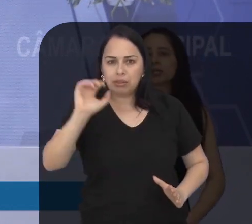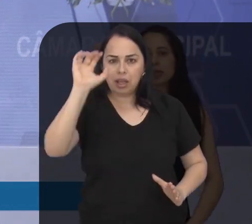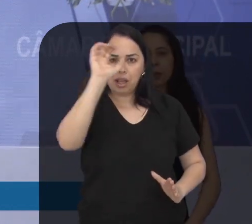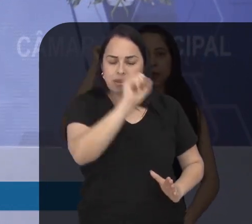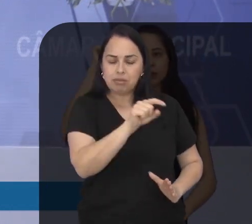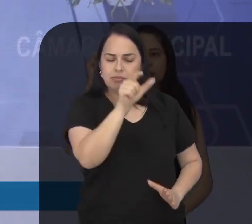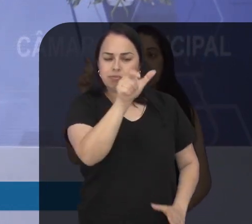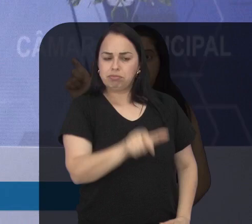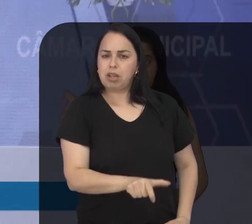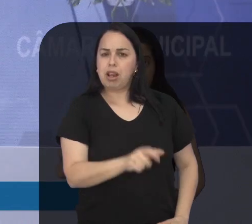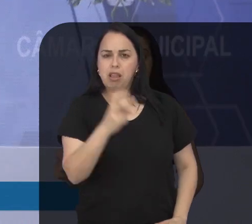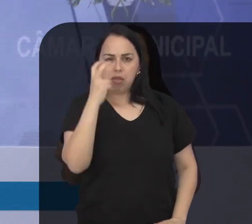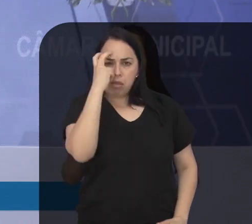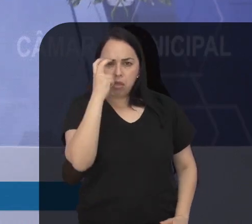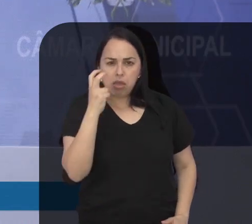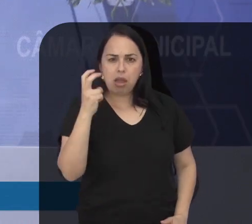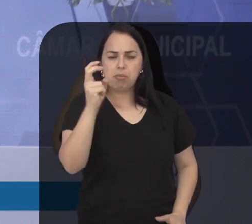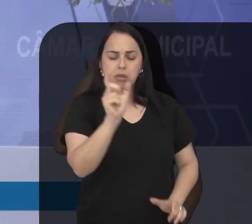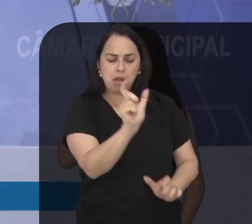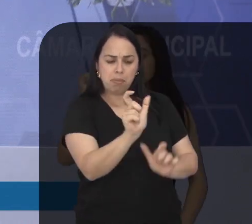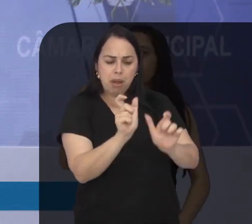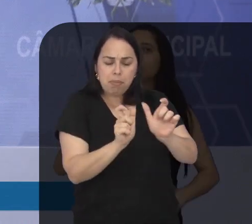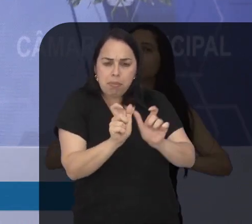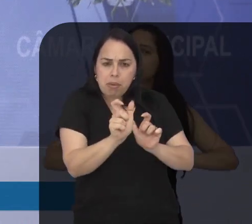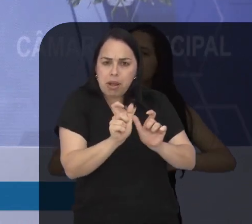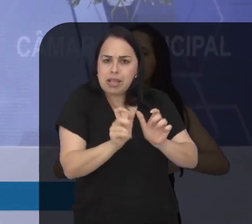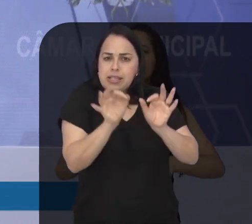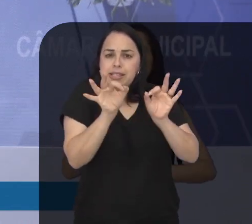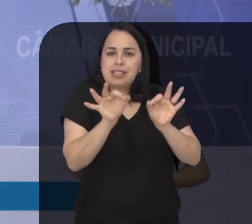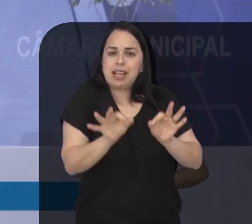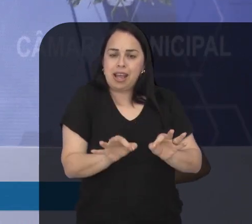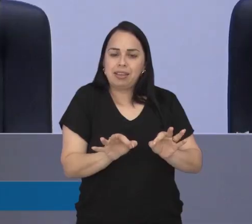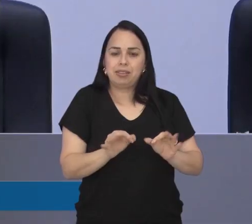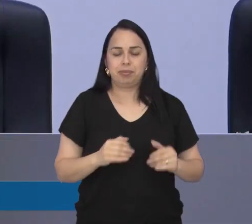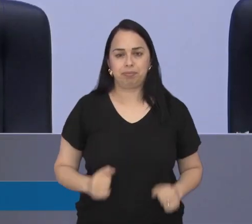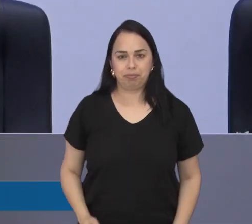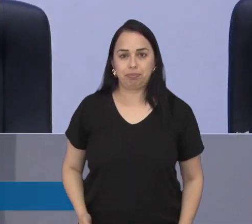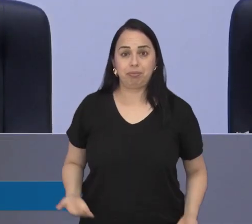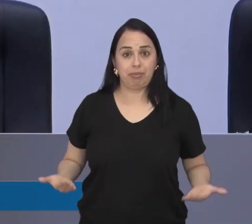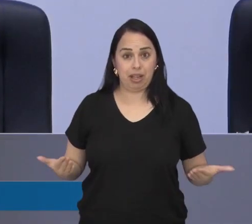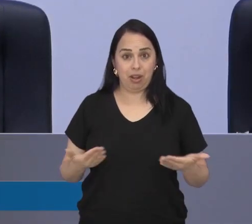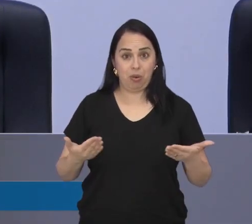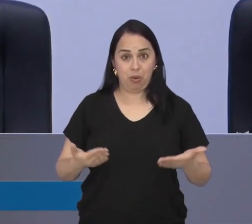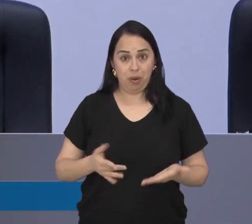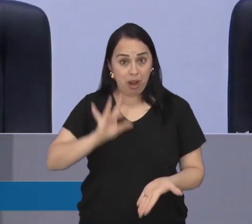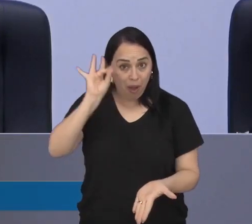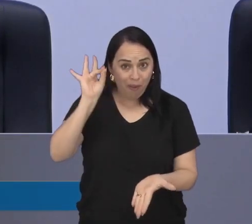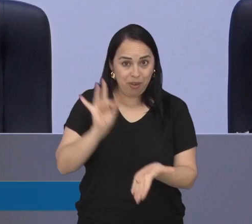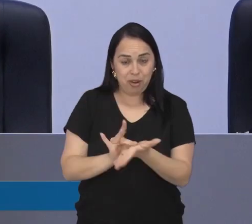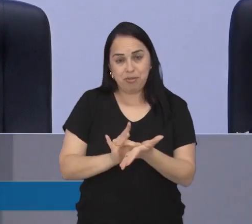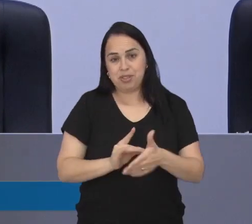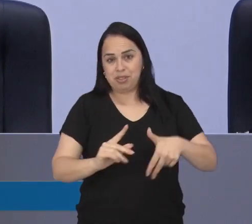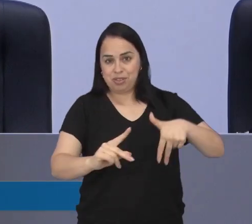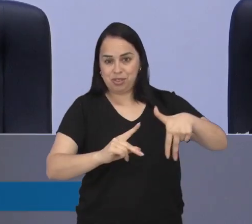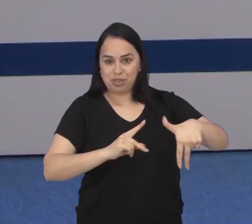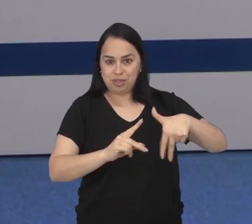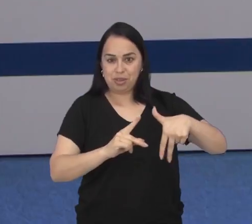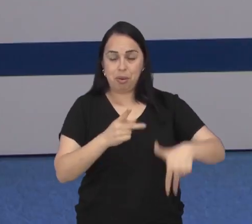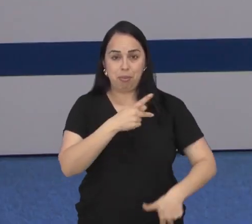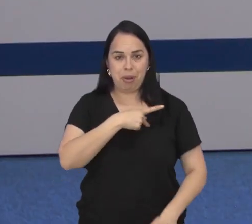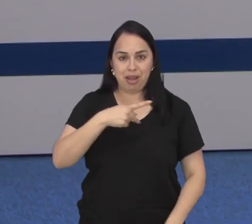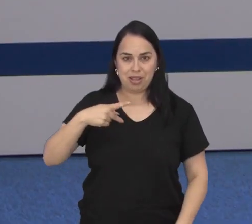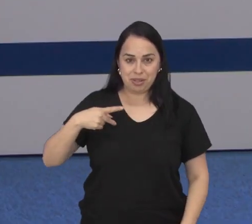sábio, um homem sempre com a palavra na medida certa. Agora, oficialmente cidadão joseense,